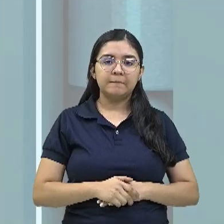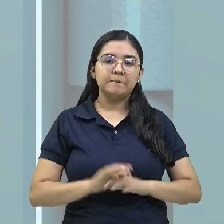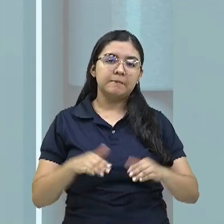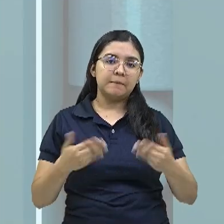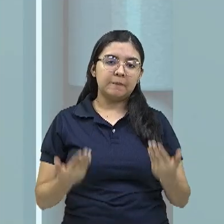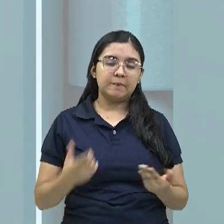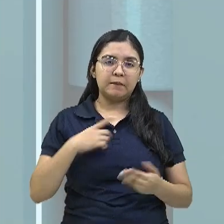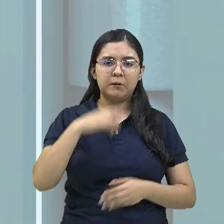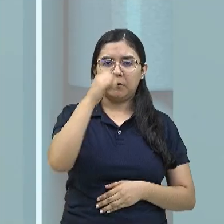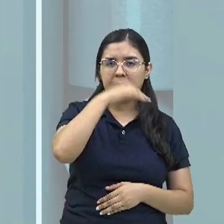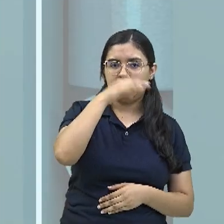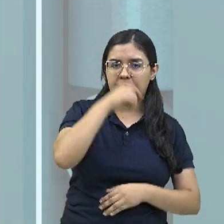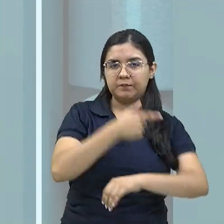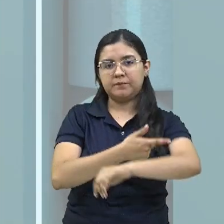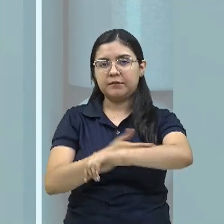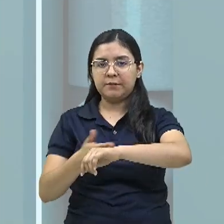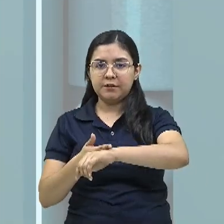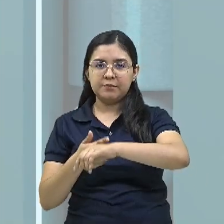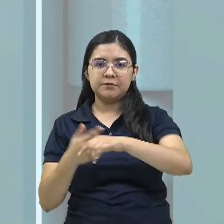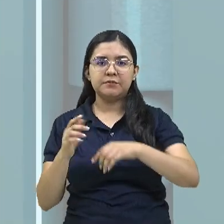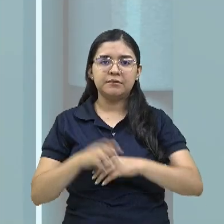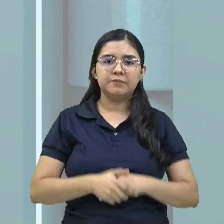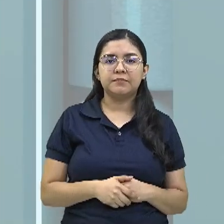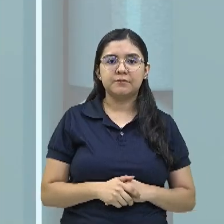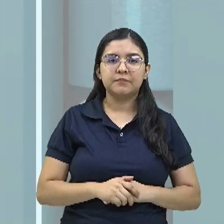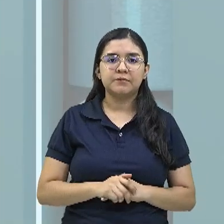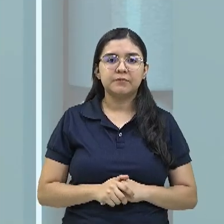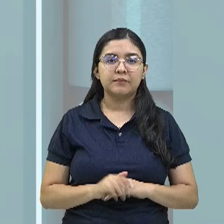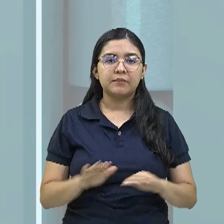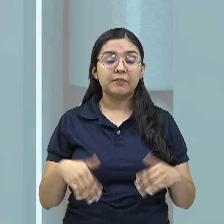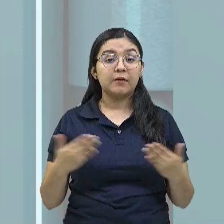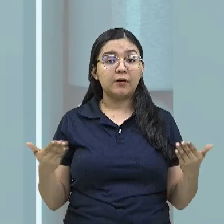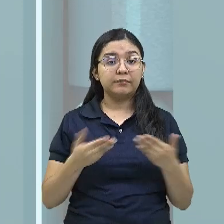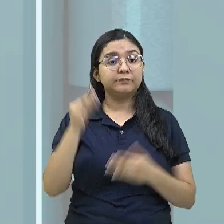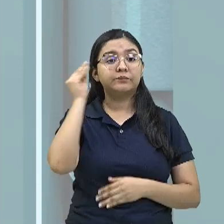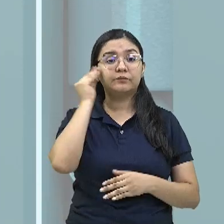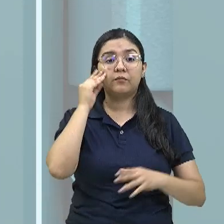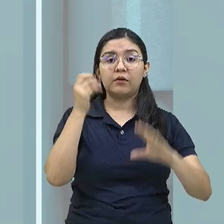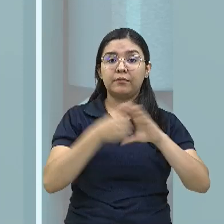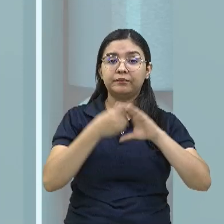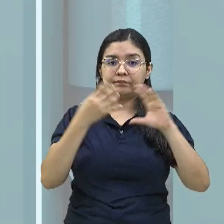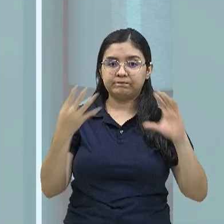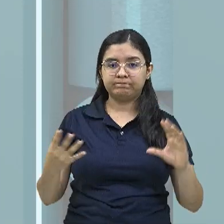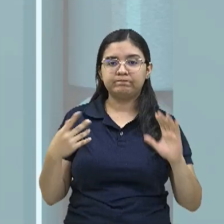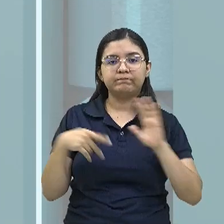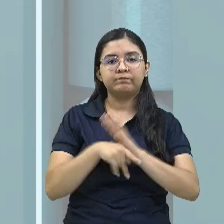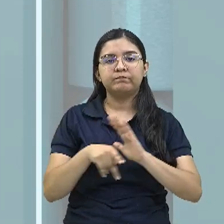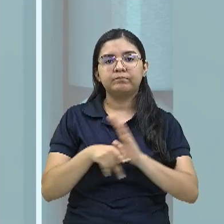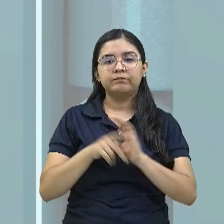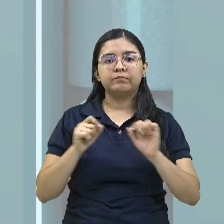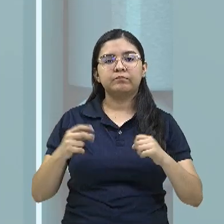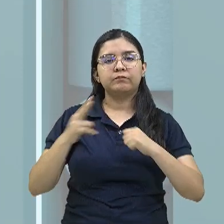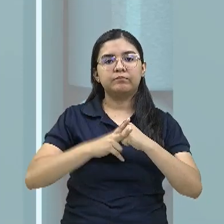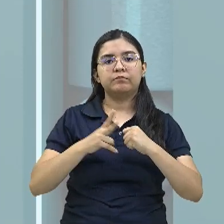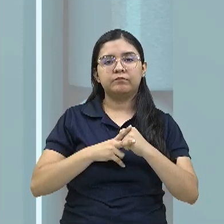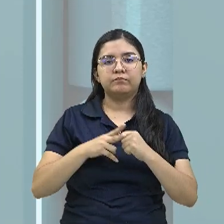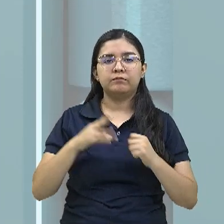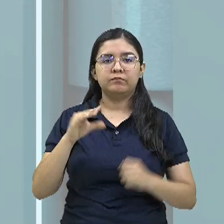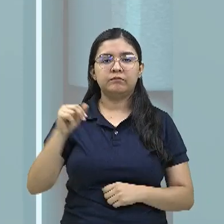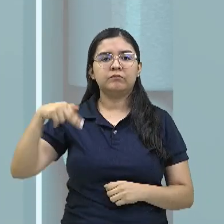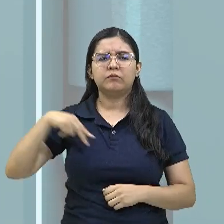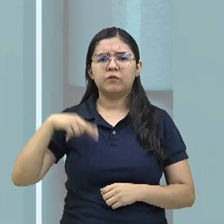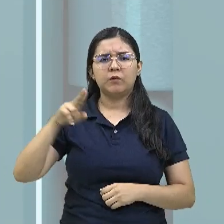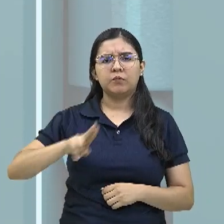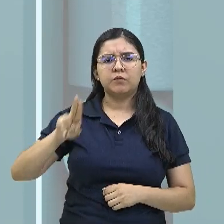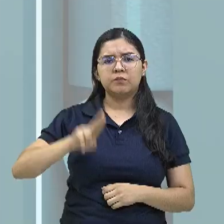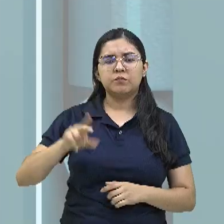mais rude ou mais educada? Vamos agora ver mais uma característica do verbo modal can. Ele não é usado apenas